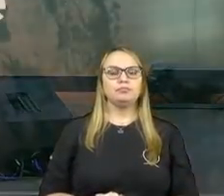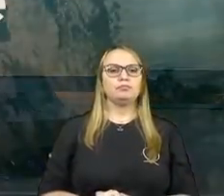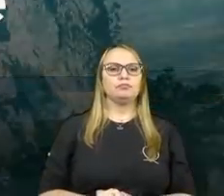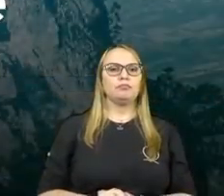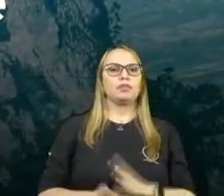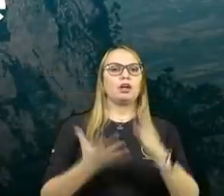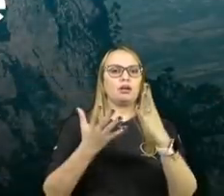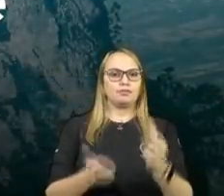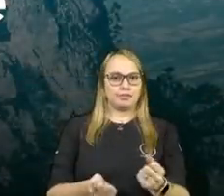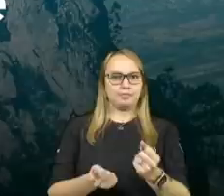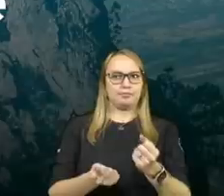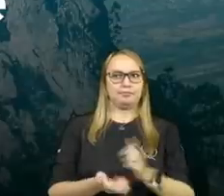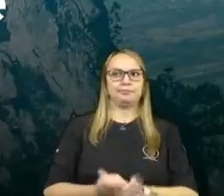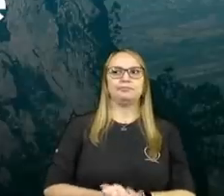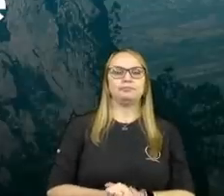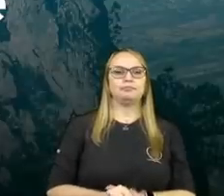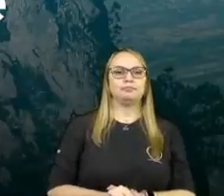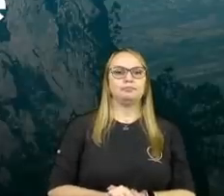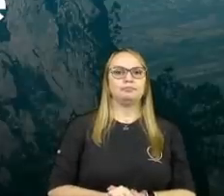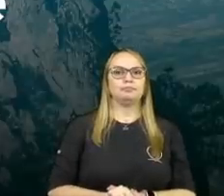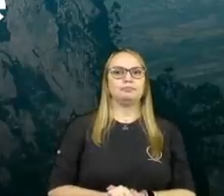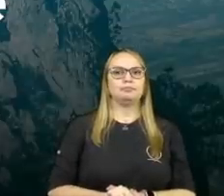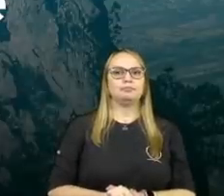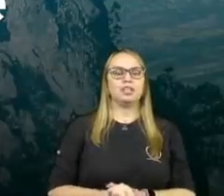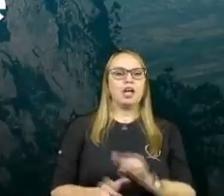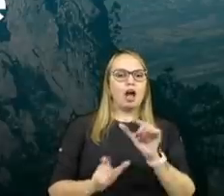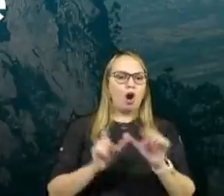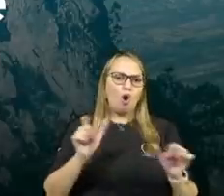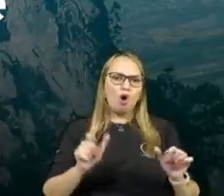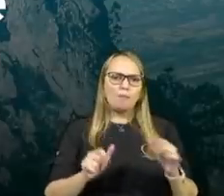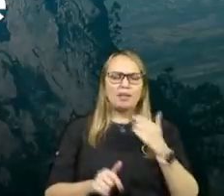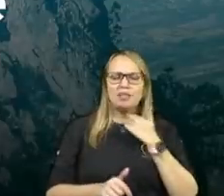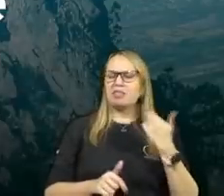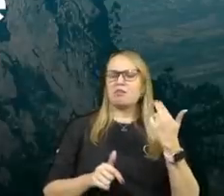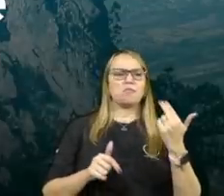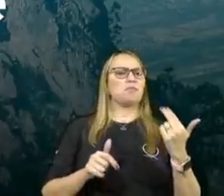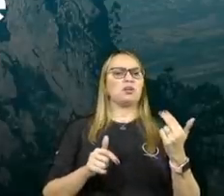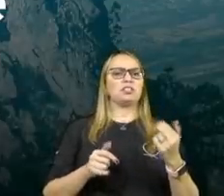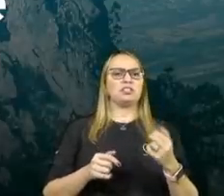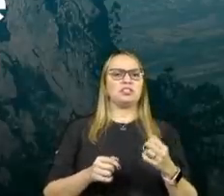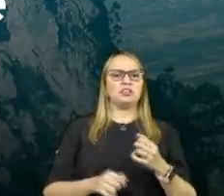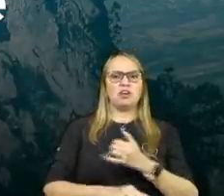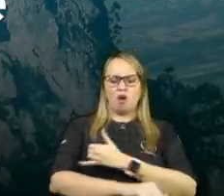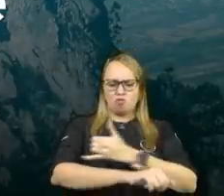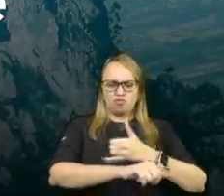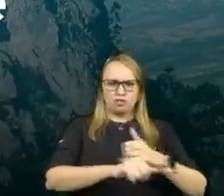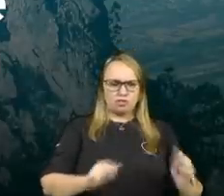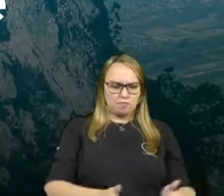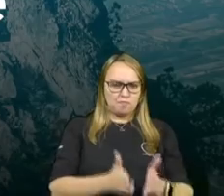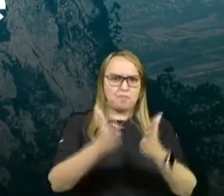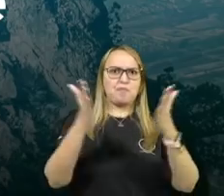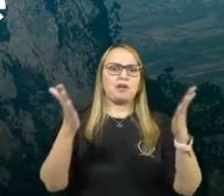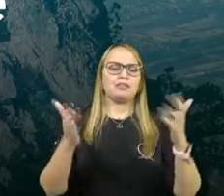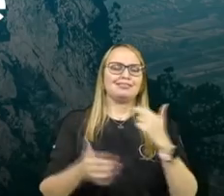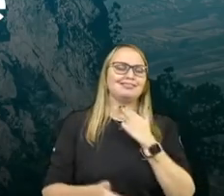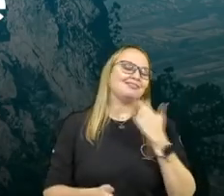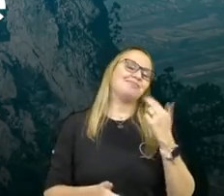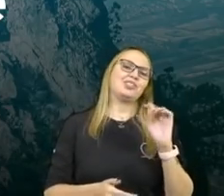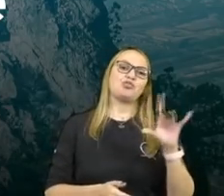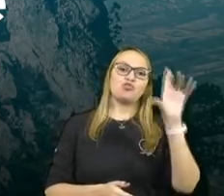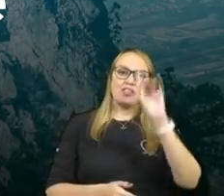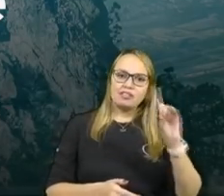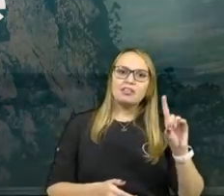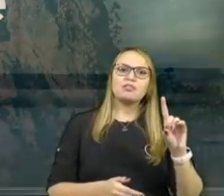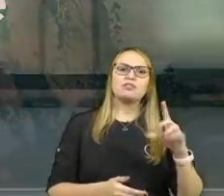Recebe aí, meu filho? Homem não tem condição de abrir o Jordão, não, só Deus. E é isso que vai